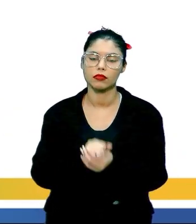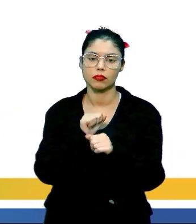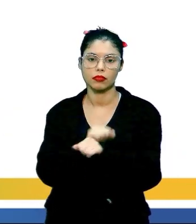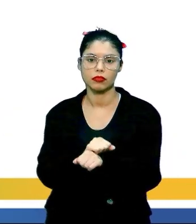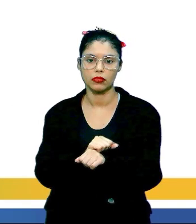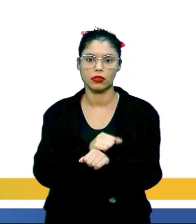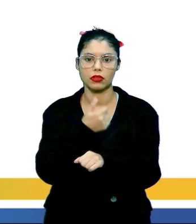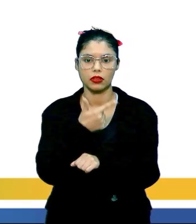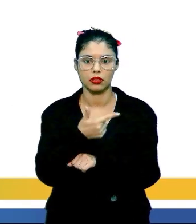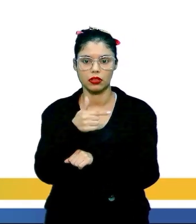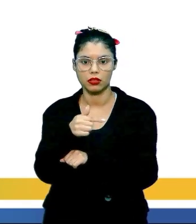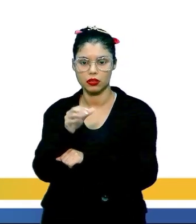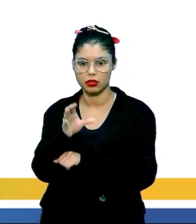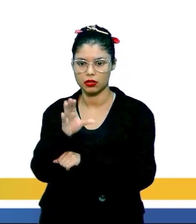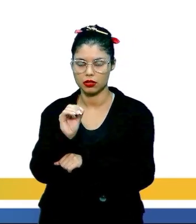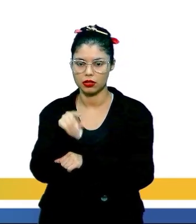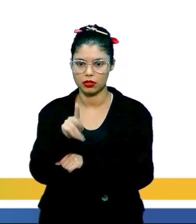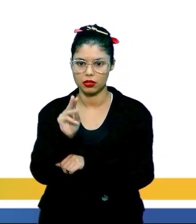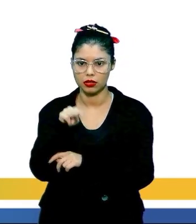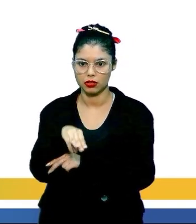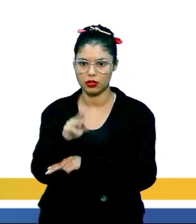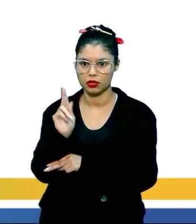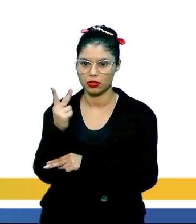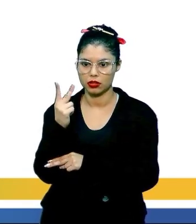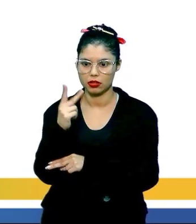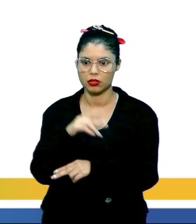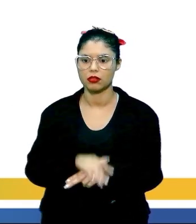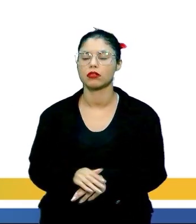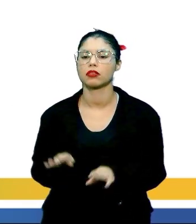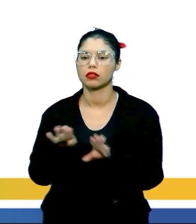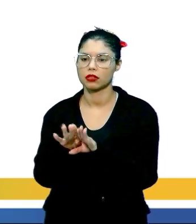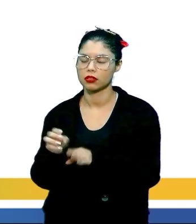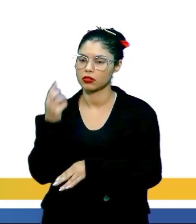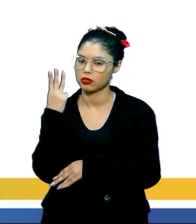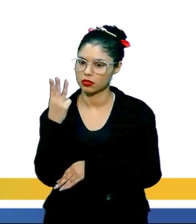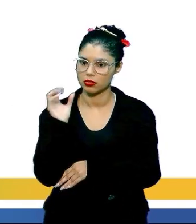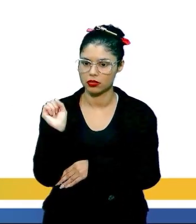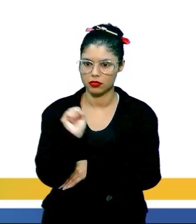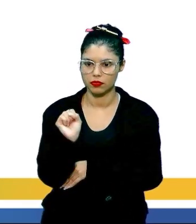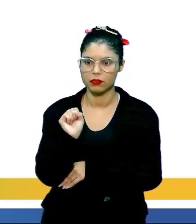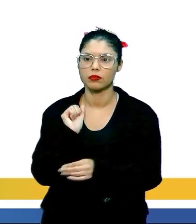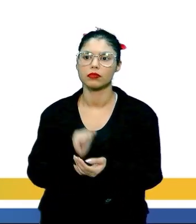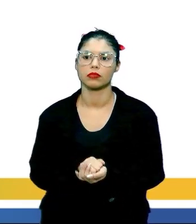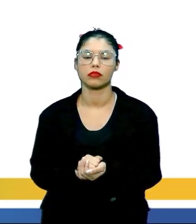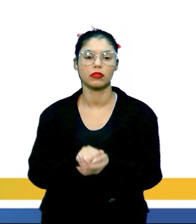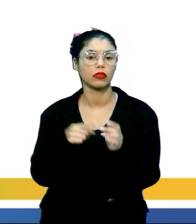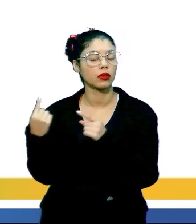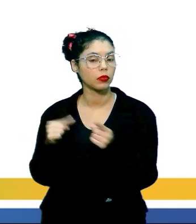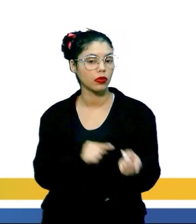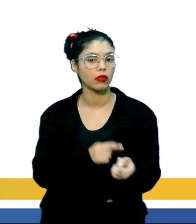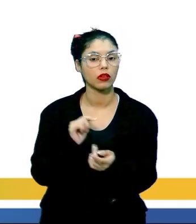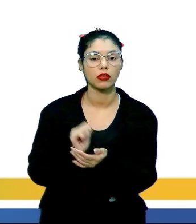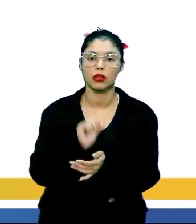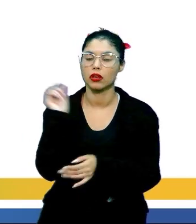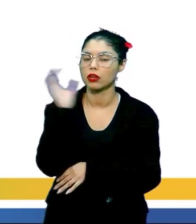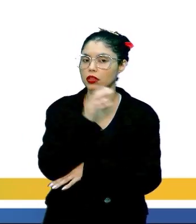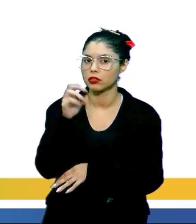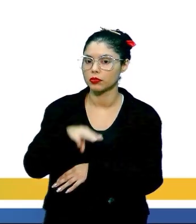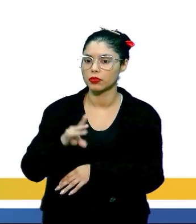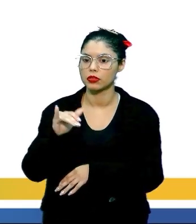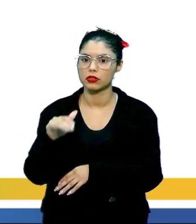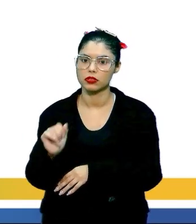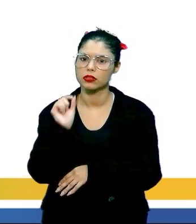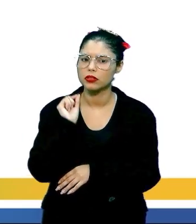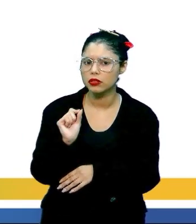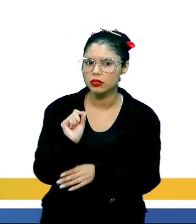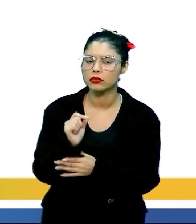repouso, atinge a velocidade de 270 km por hora em apenas 3 segundos, o que provoca no piloto uma aceleração